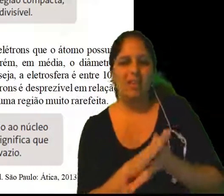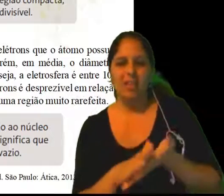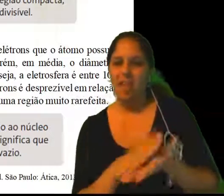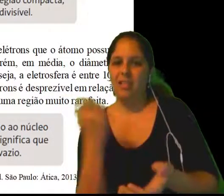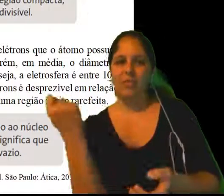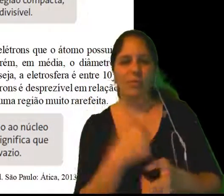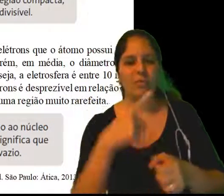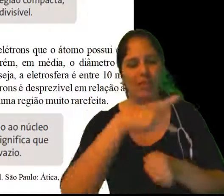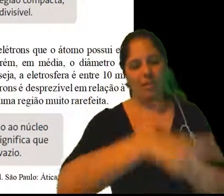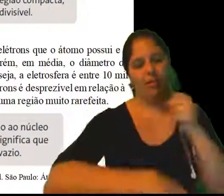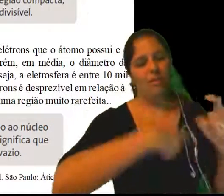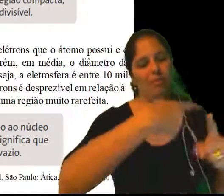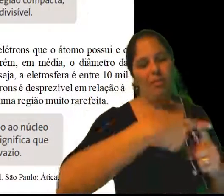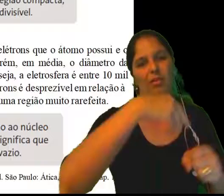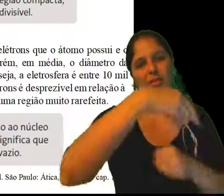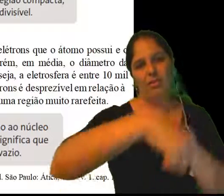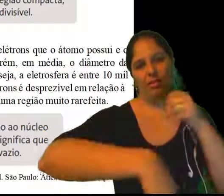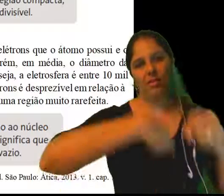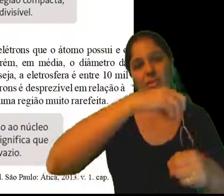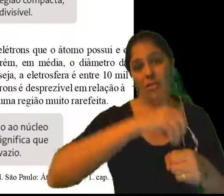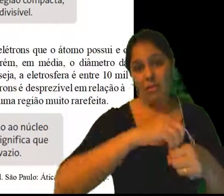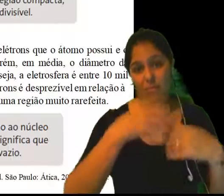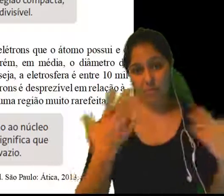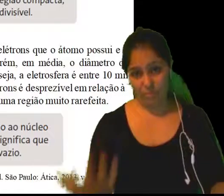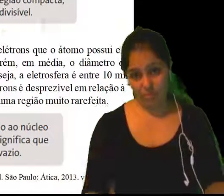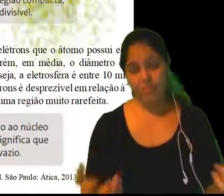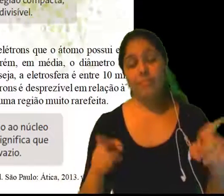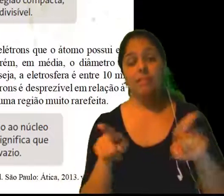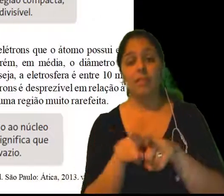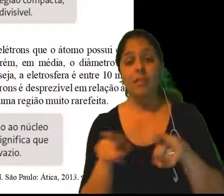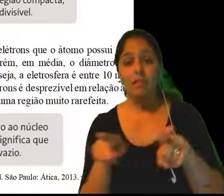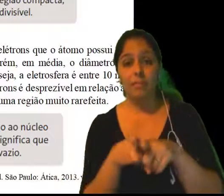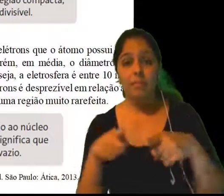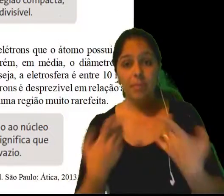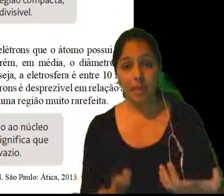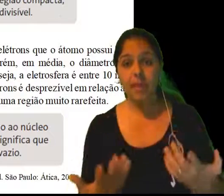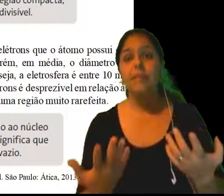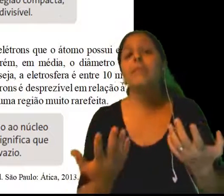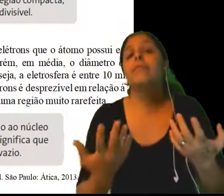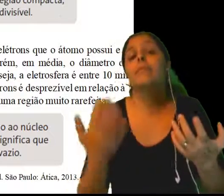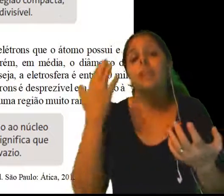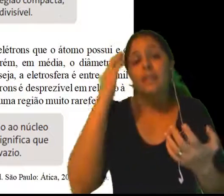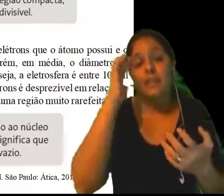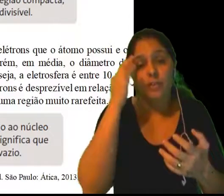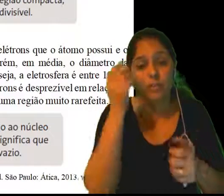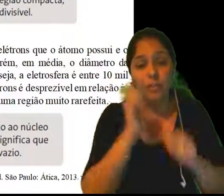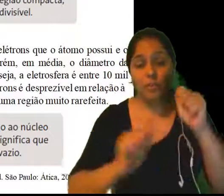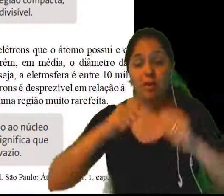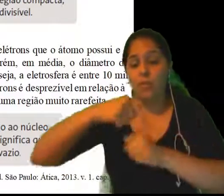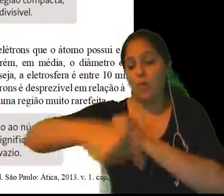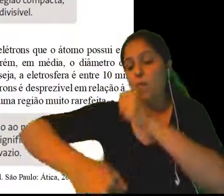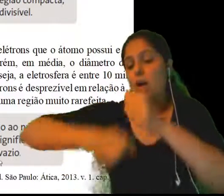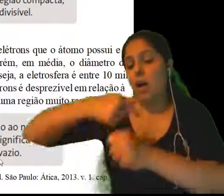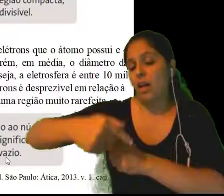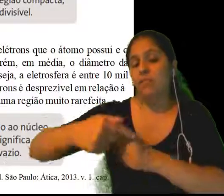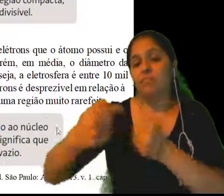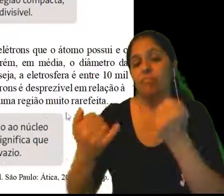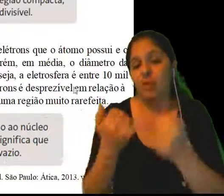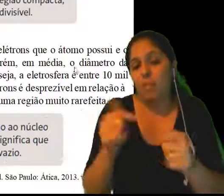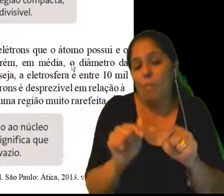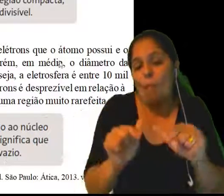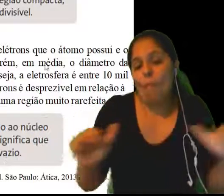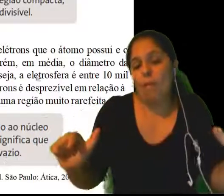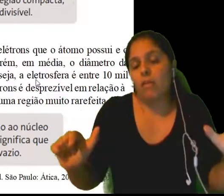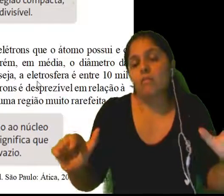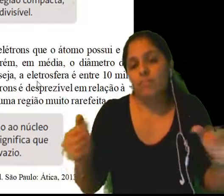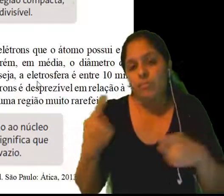em relação à massa dos prótons e dos nêutrons. Além disso, concluímos que o átomo é um grande vazio,